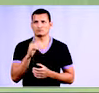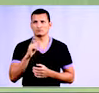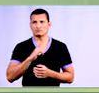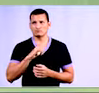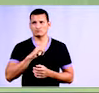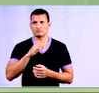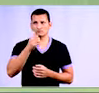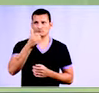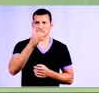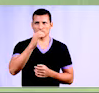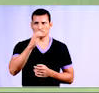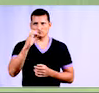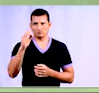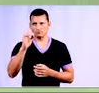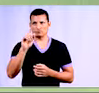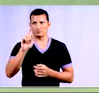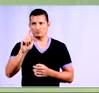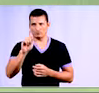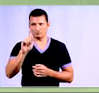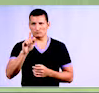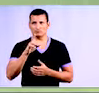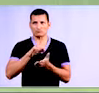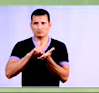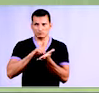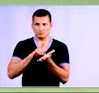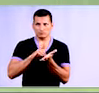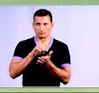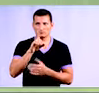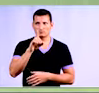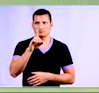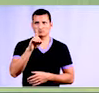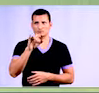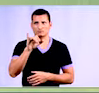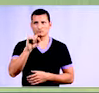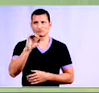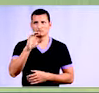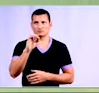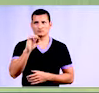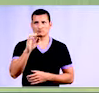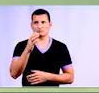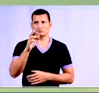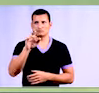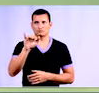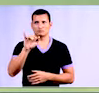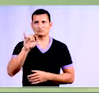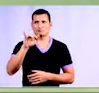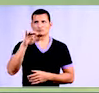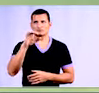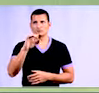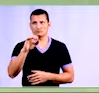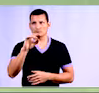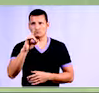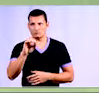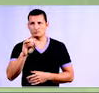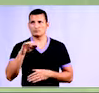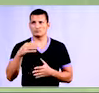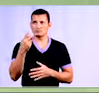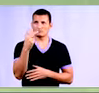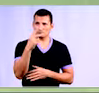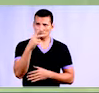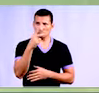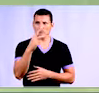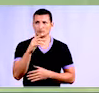100 GB de disco rígido na memória secundária, então sua memória virtual vai